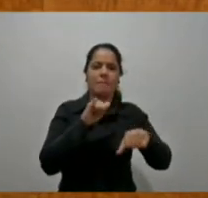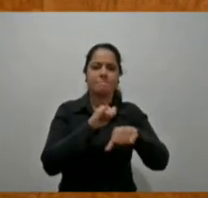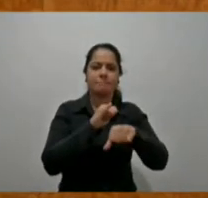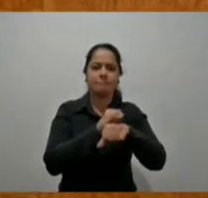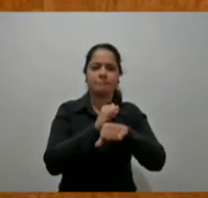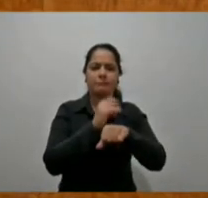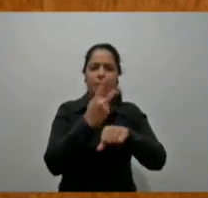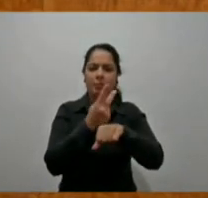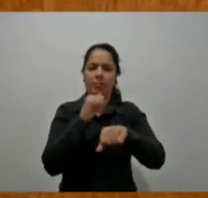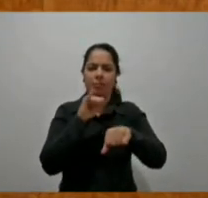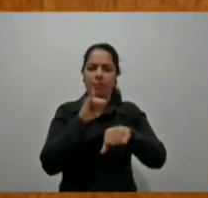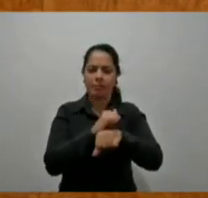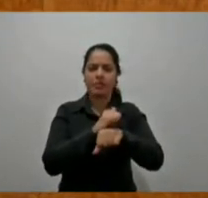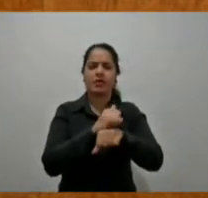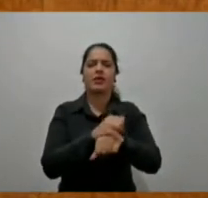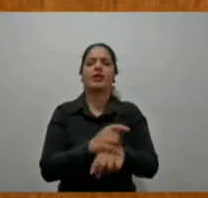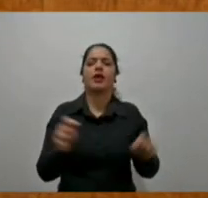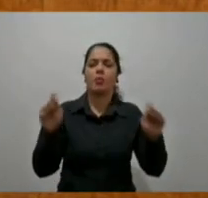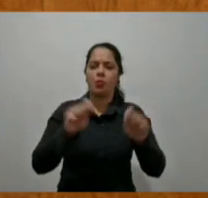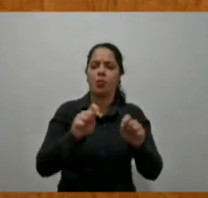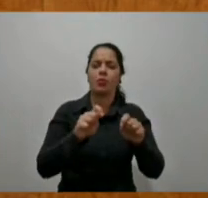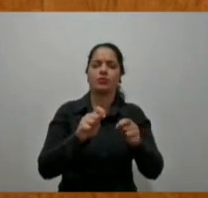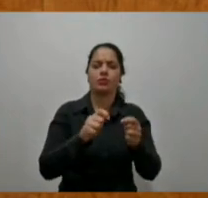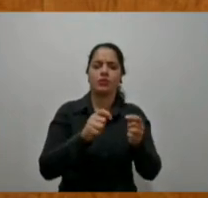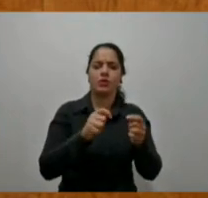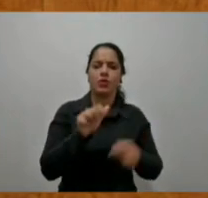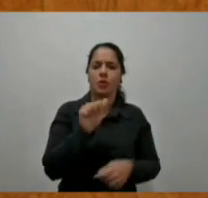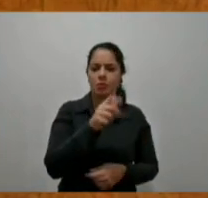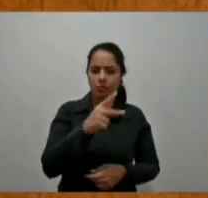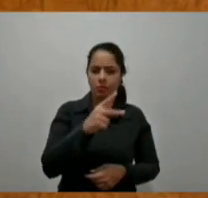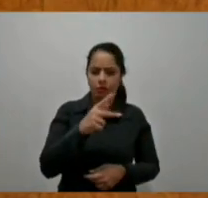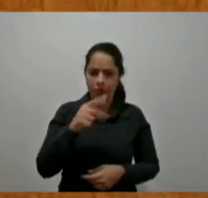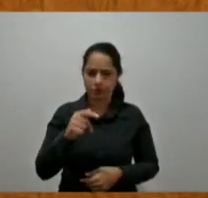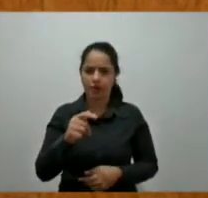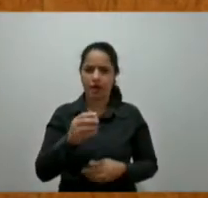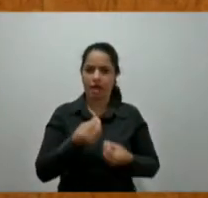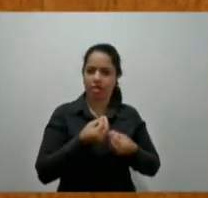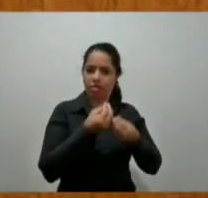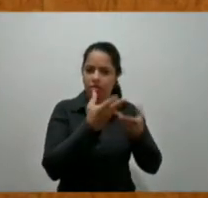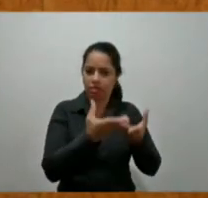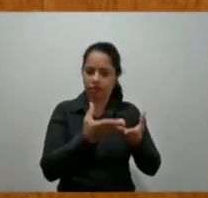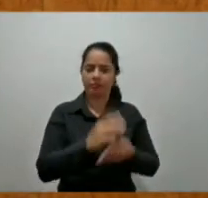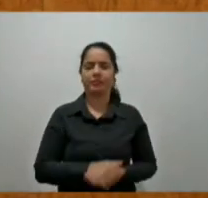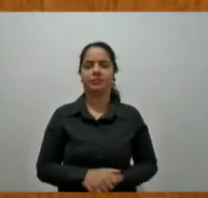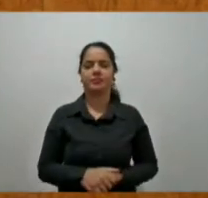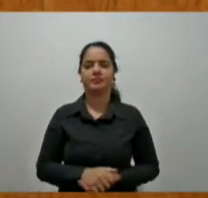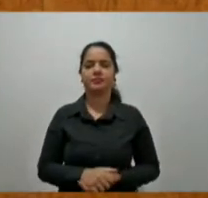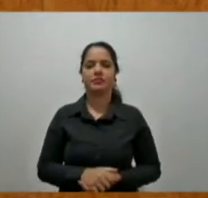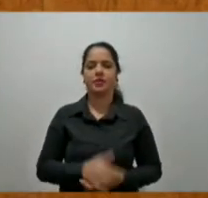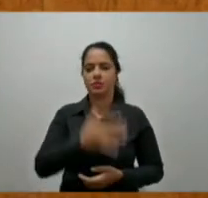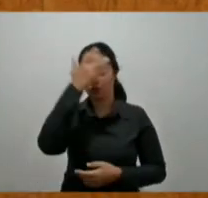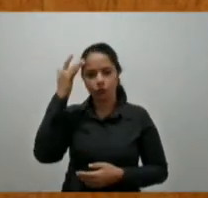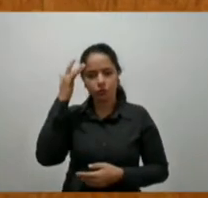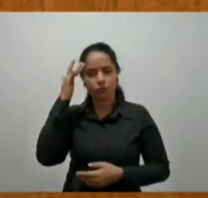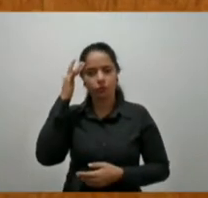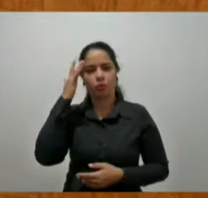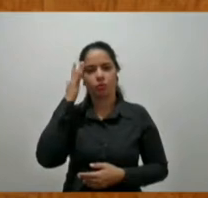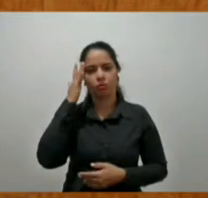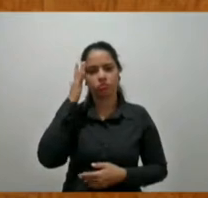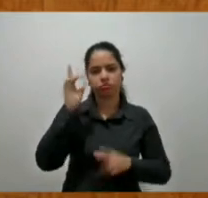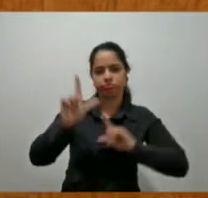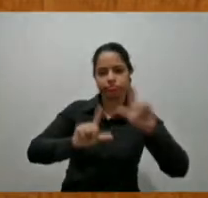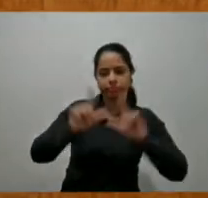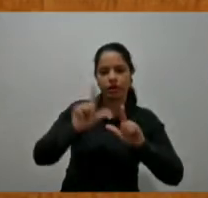pode doar. Para quem está nos assistindo aí pelo Folha Vitória, também pelo YouTube, estou vendo aqui vários comentários. Vocês